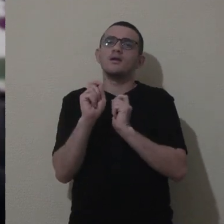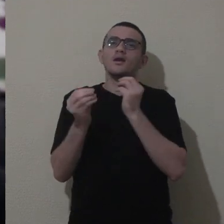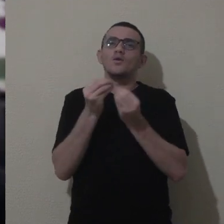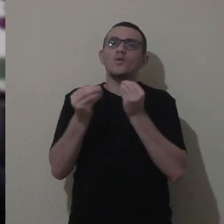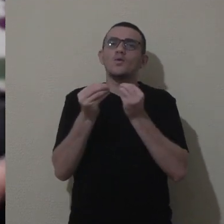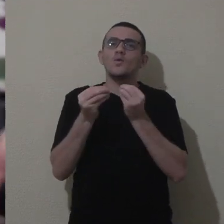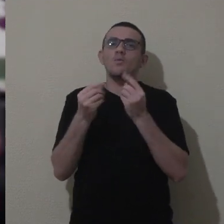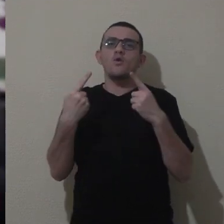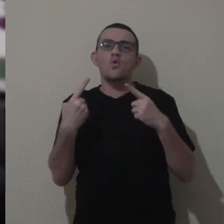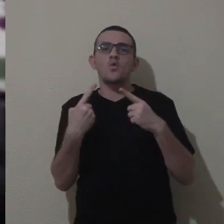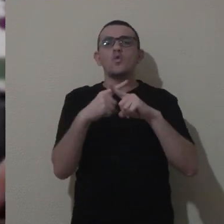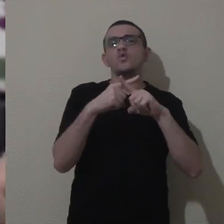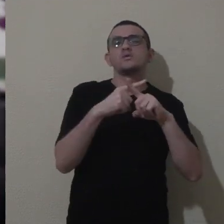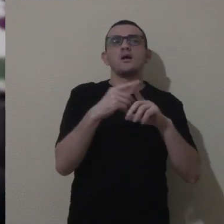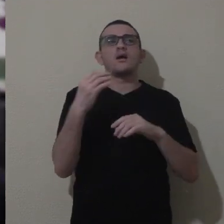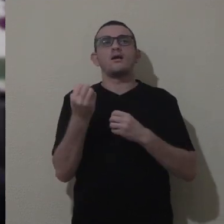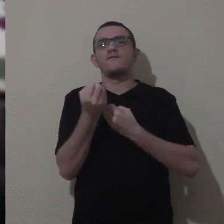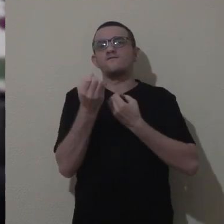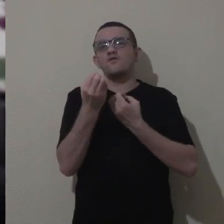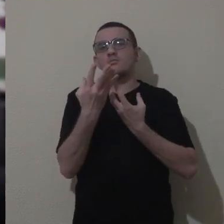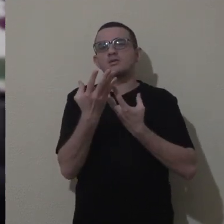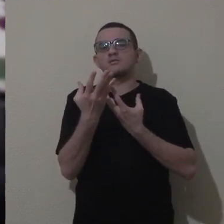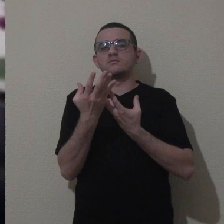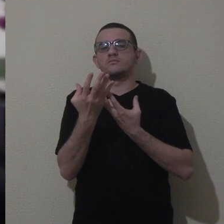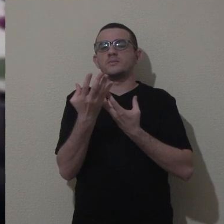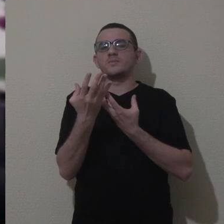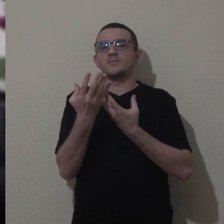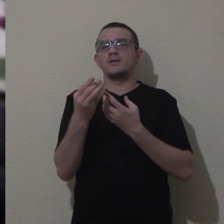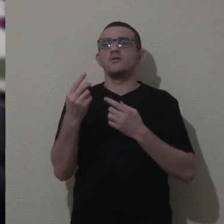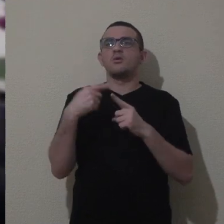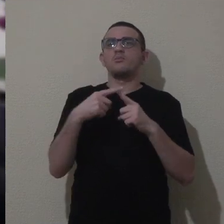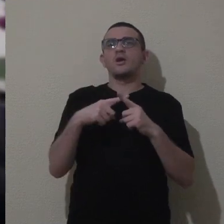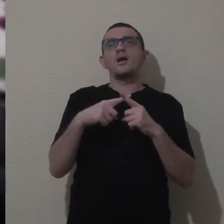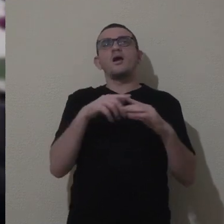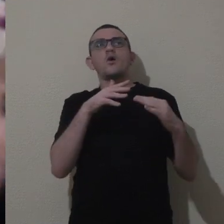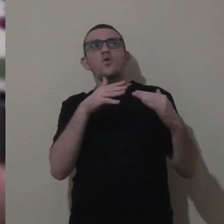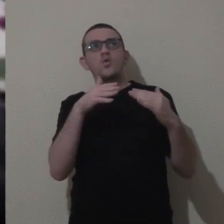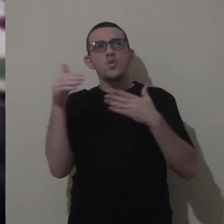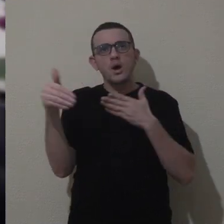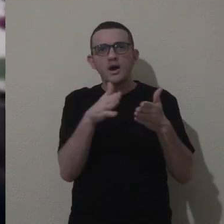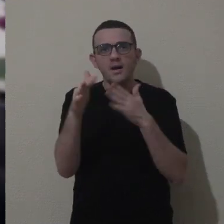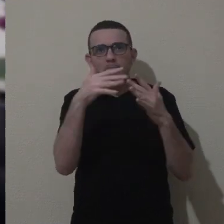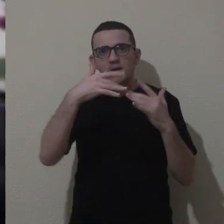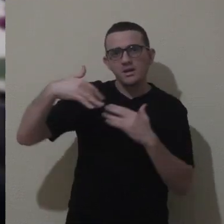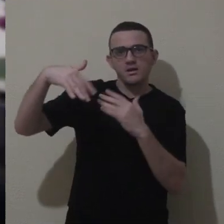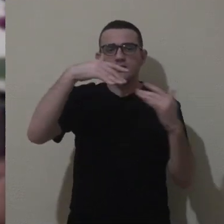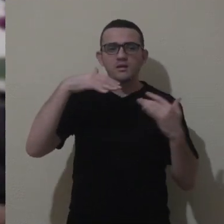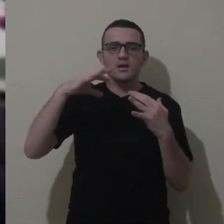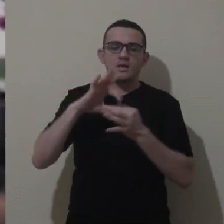a modalidade cruzada das informações, né? Se a gente for olhar, as vias neurais, elas